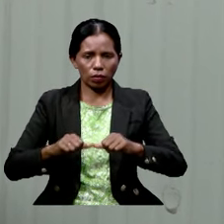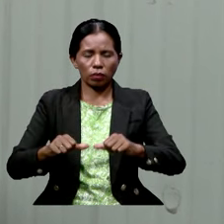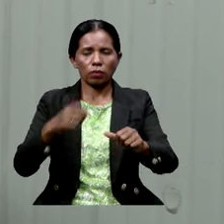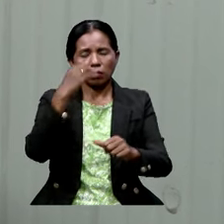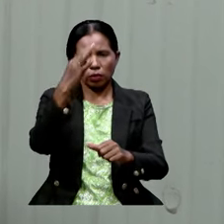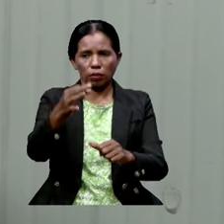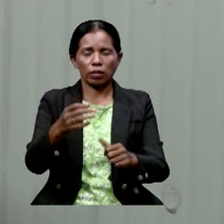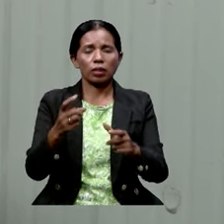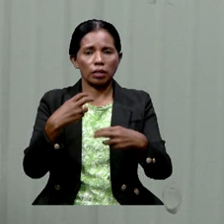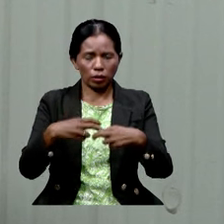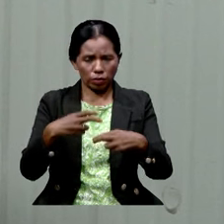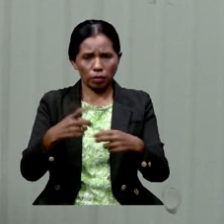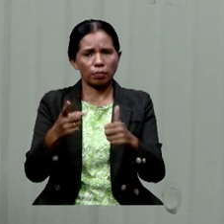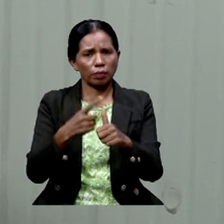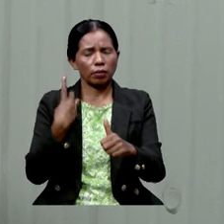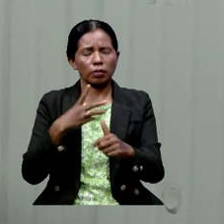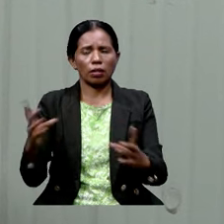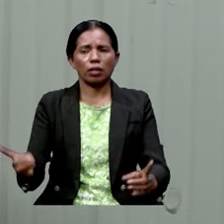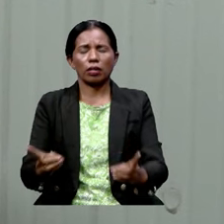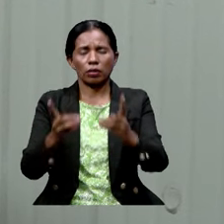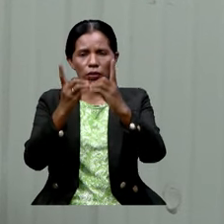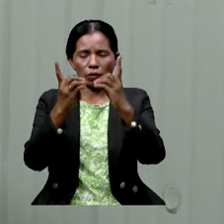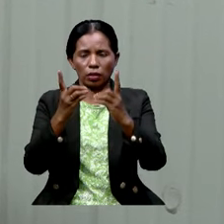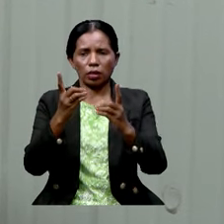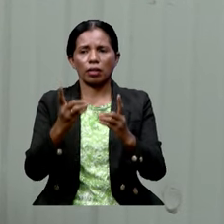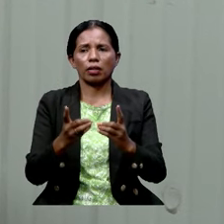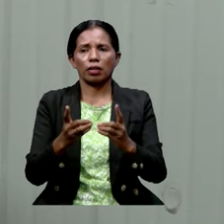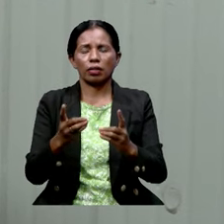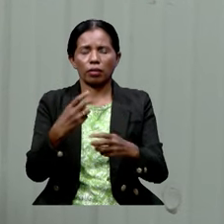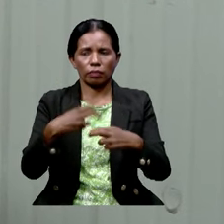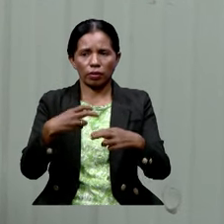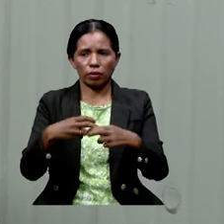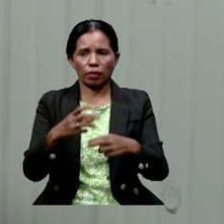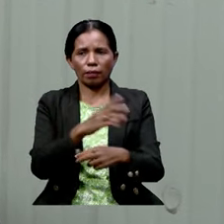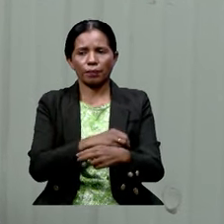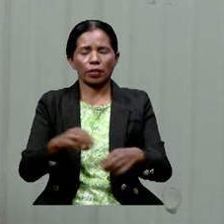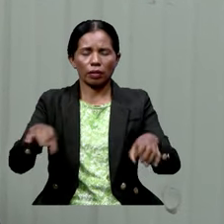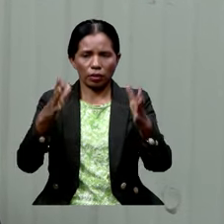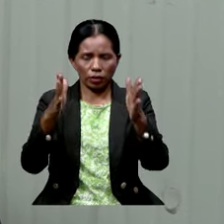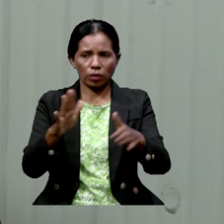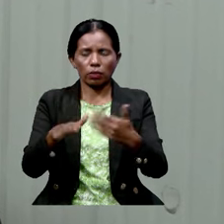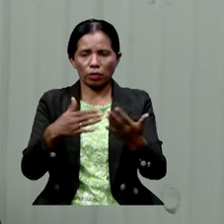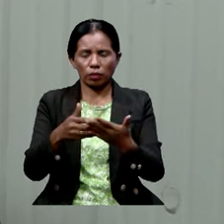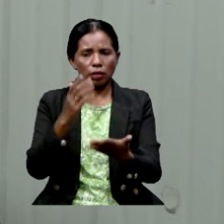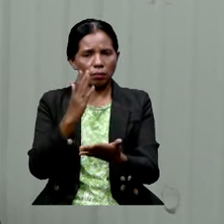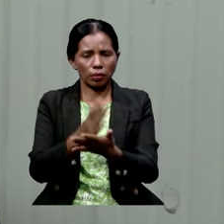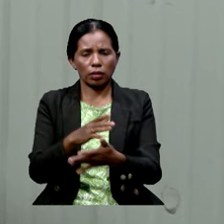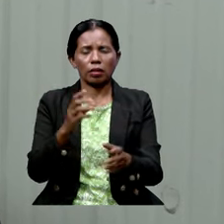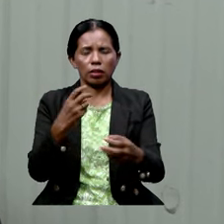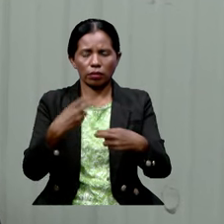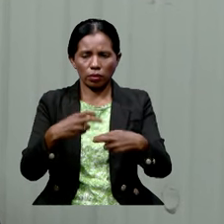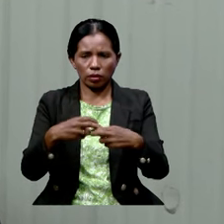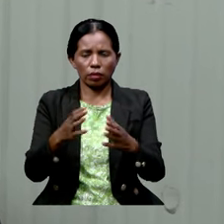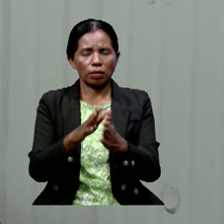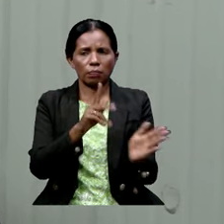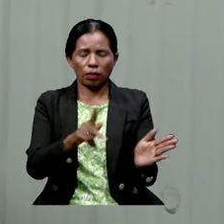kirame primeiro e tá em frente a situação ainda ba a dimissão ba funcionário sida ane afecta te tebes ne be plano ne